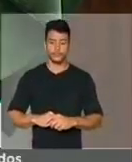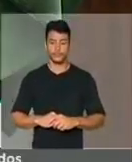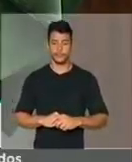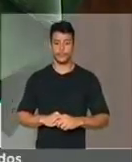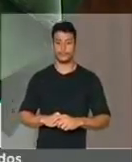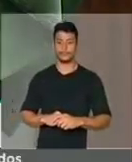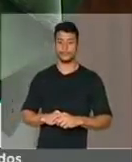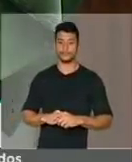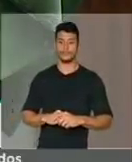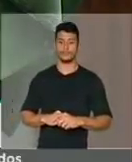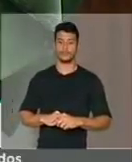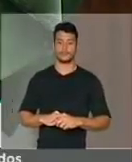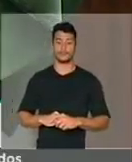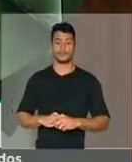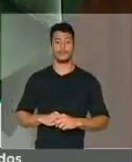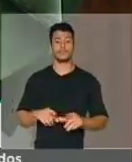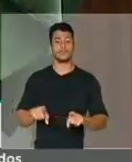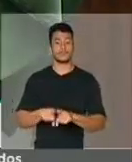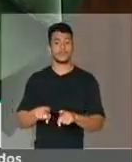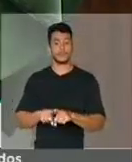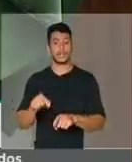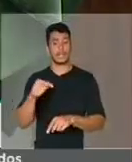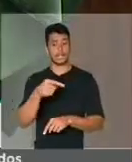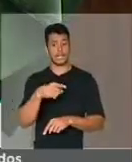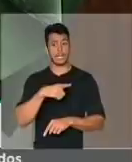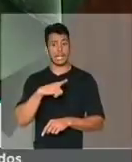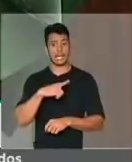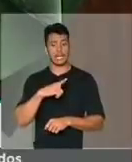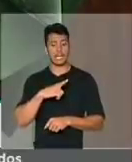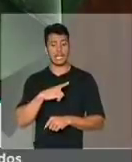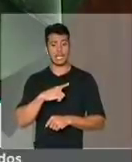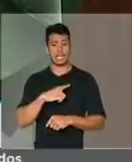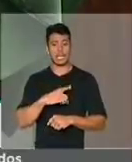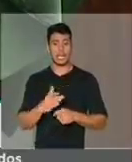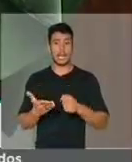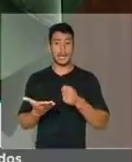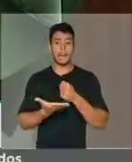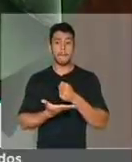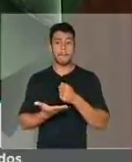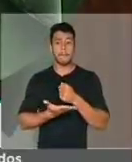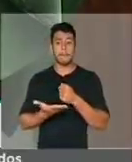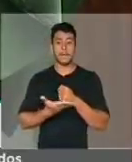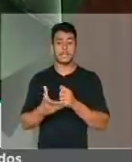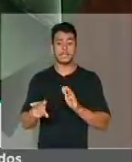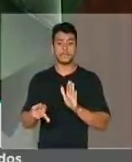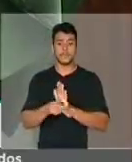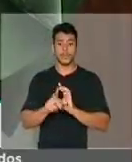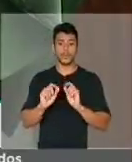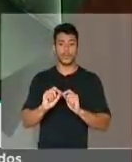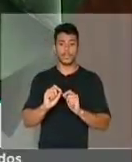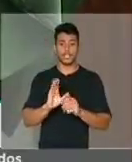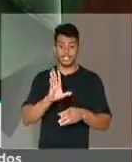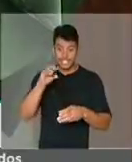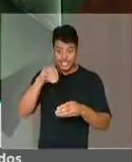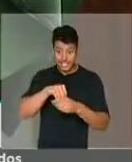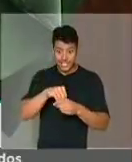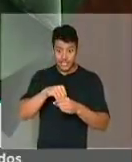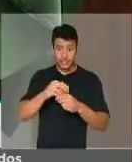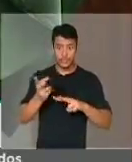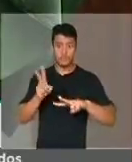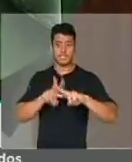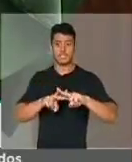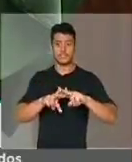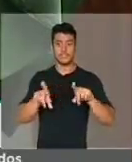E lá estão as bases operacionais e os postos de comando daqueles que de dentro e de fora dos